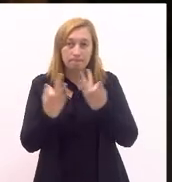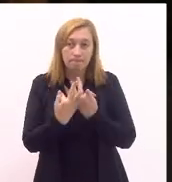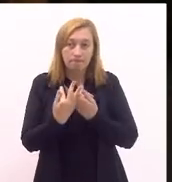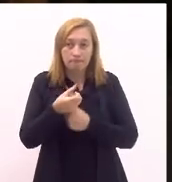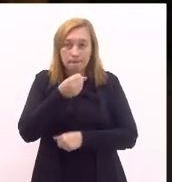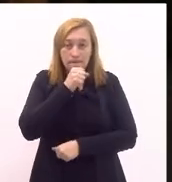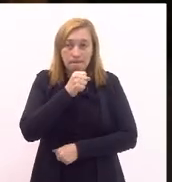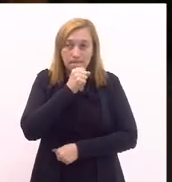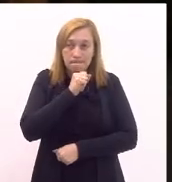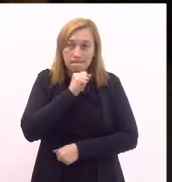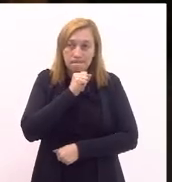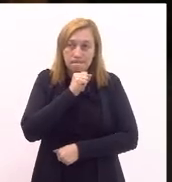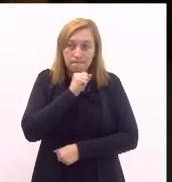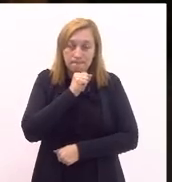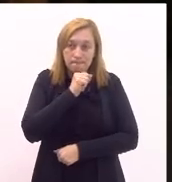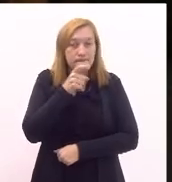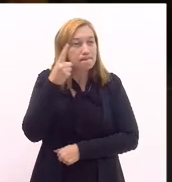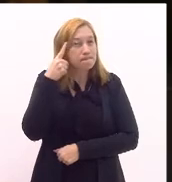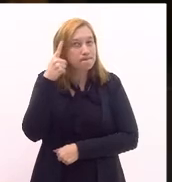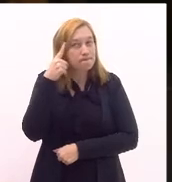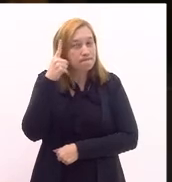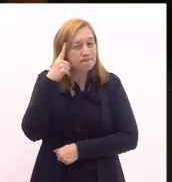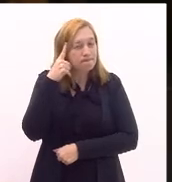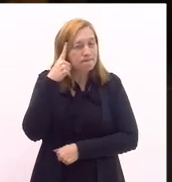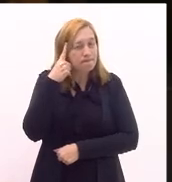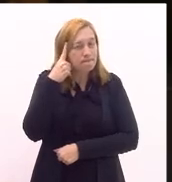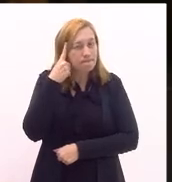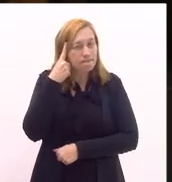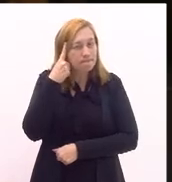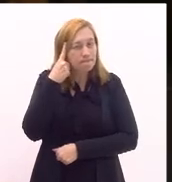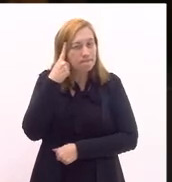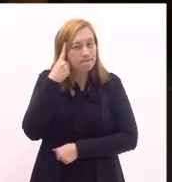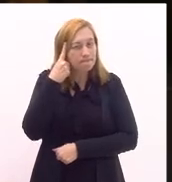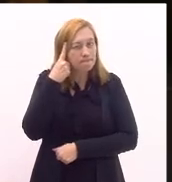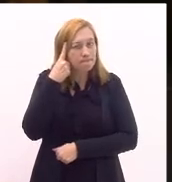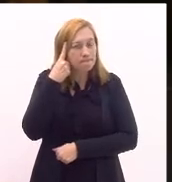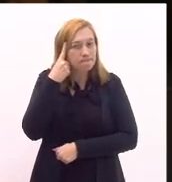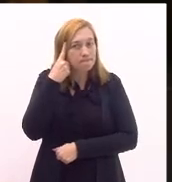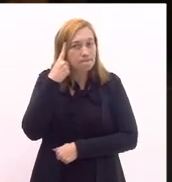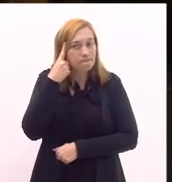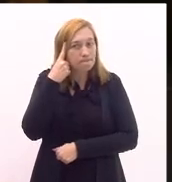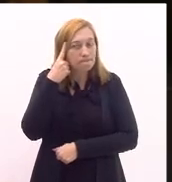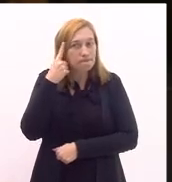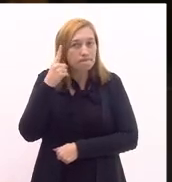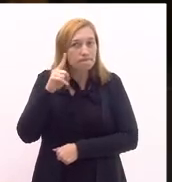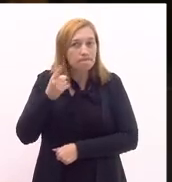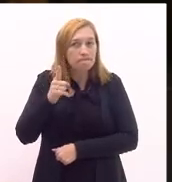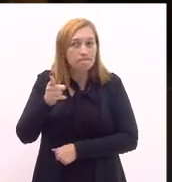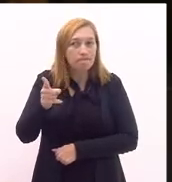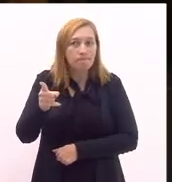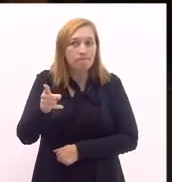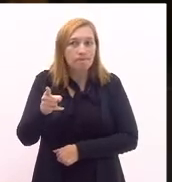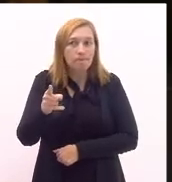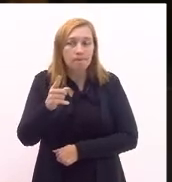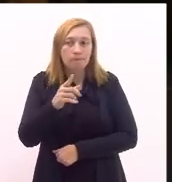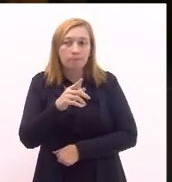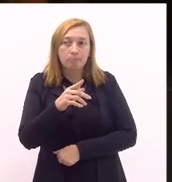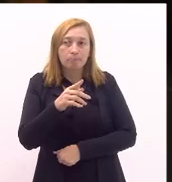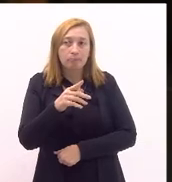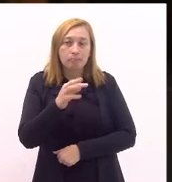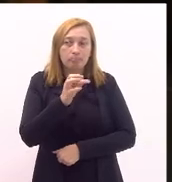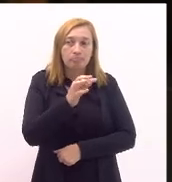nossas mais velhas elas pensaram muito longe o Bené Eu vim da